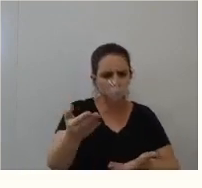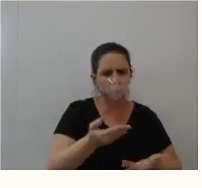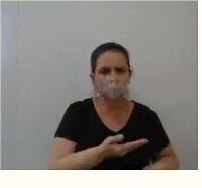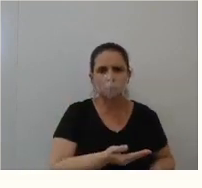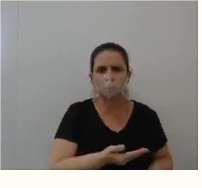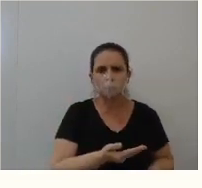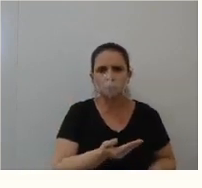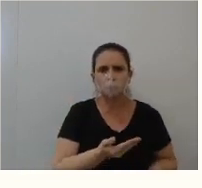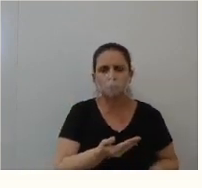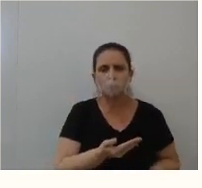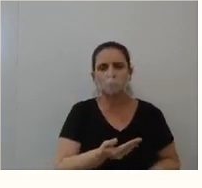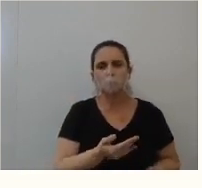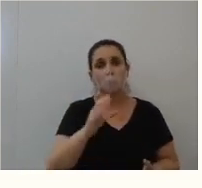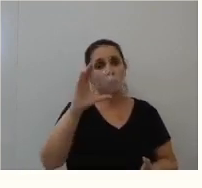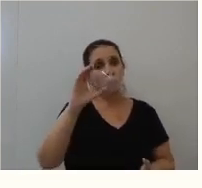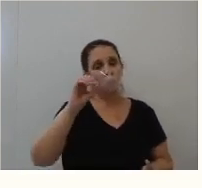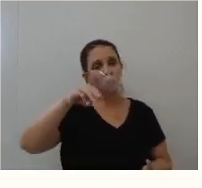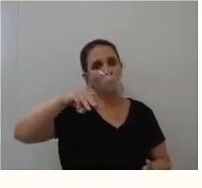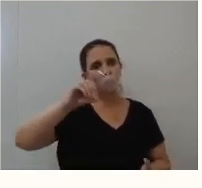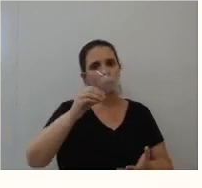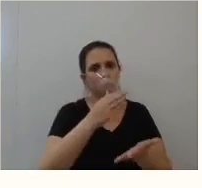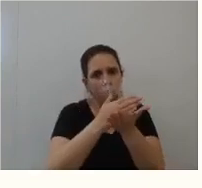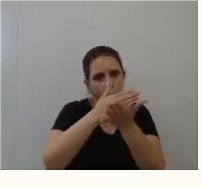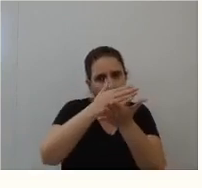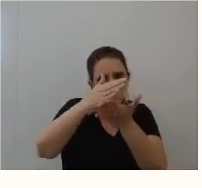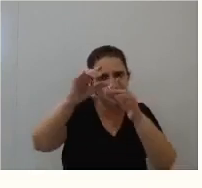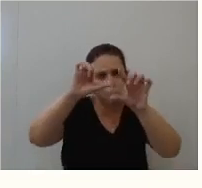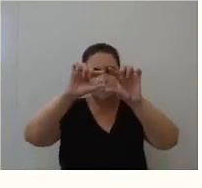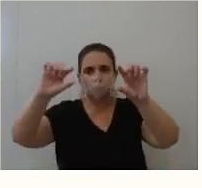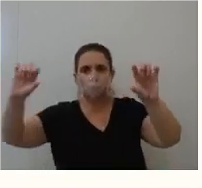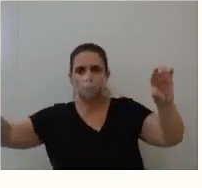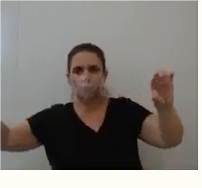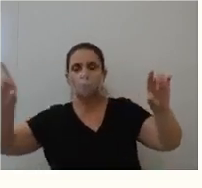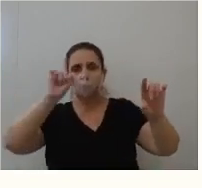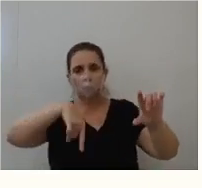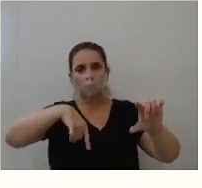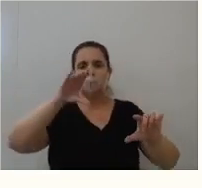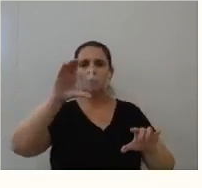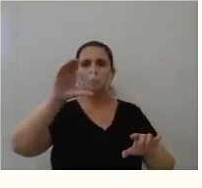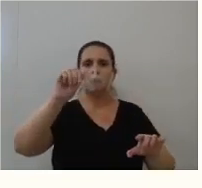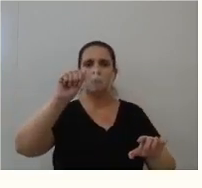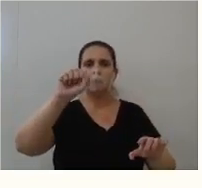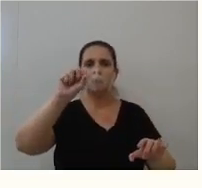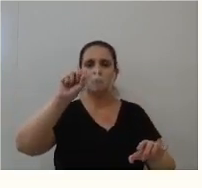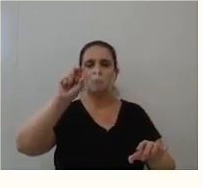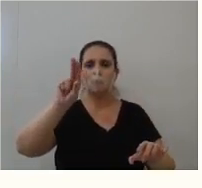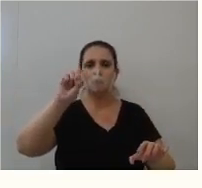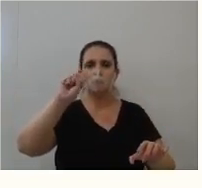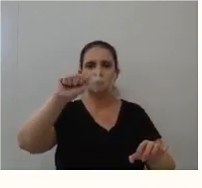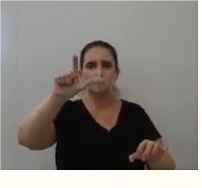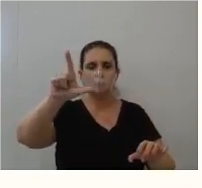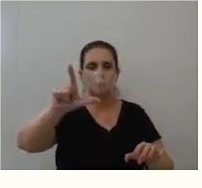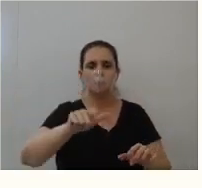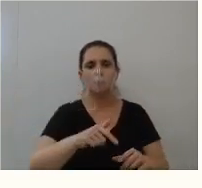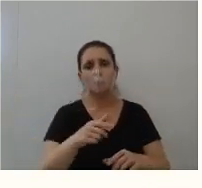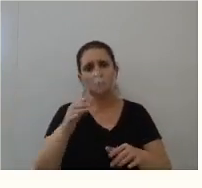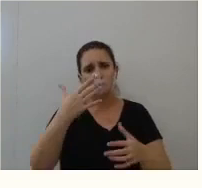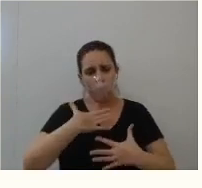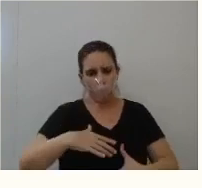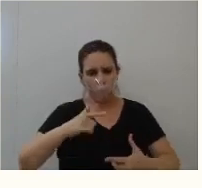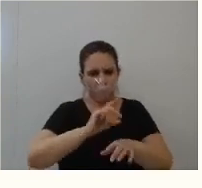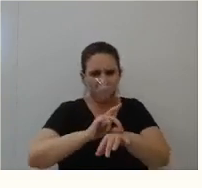aqui, ó, uma dica importante é que está no início da frase, né? É causal, ó. Como estivesse de luto, não